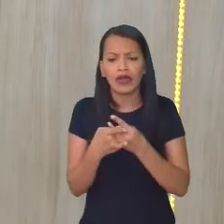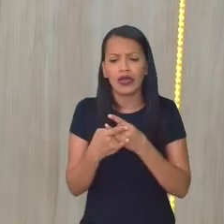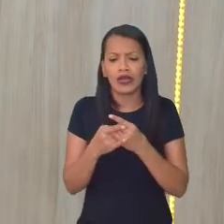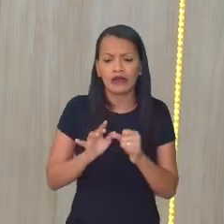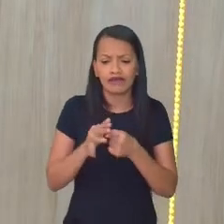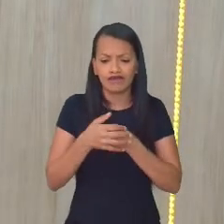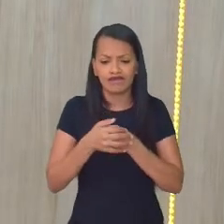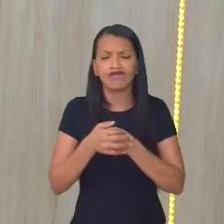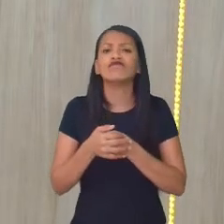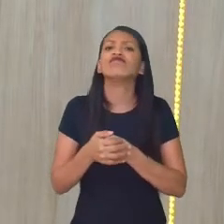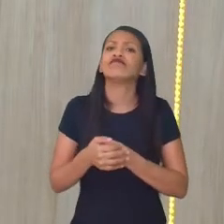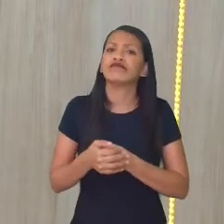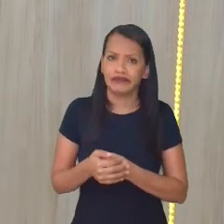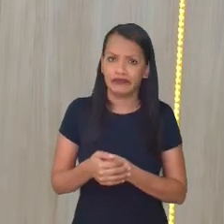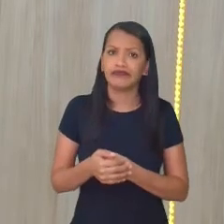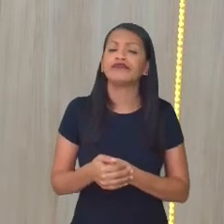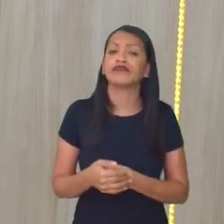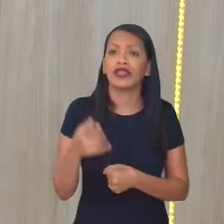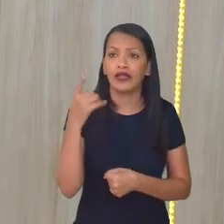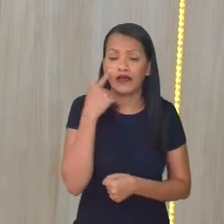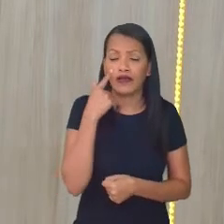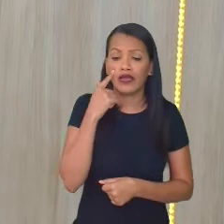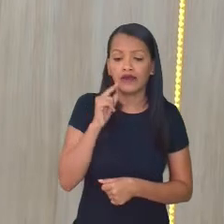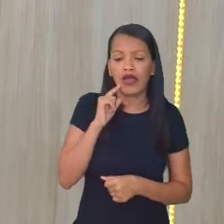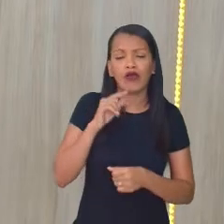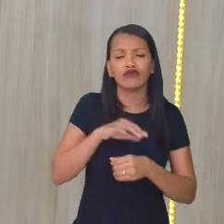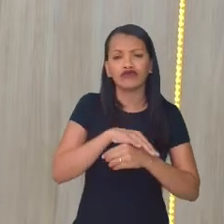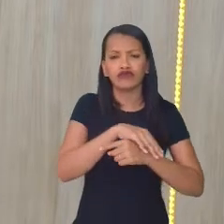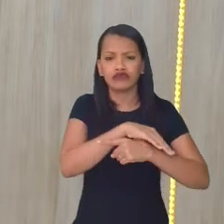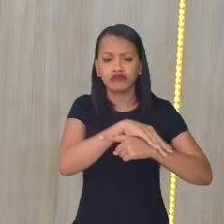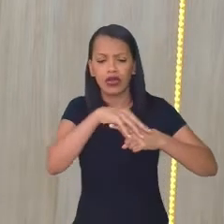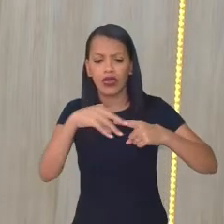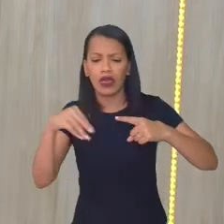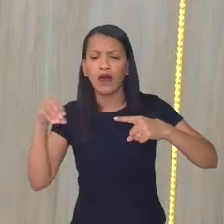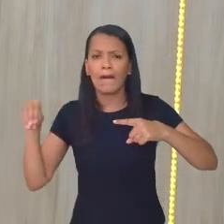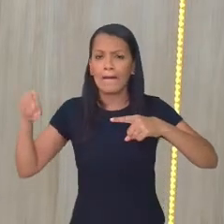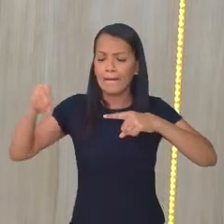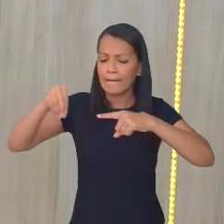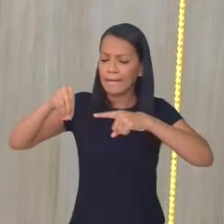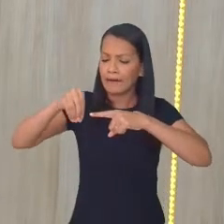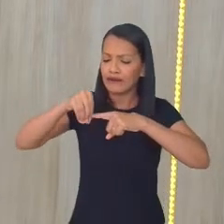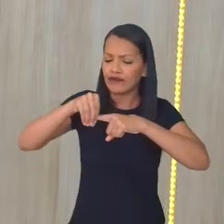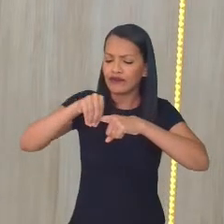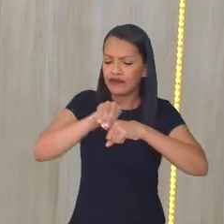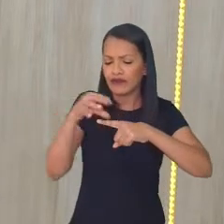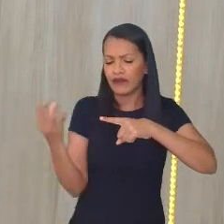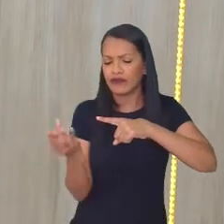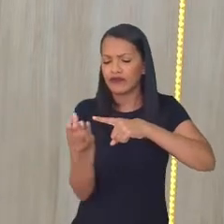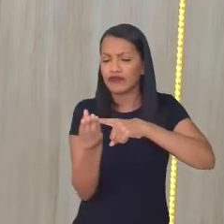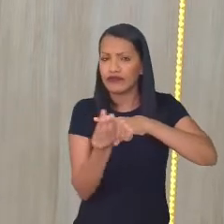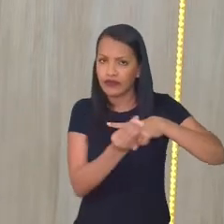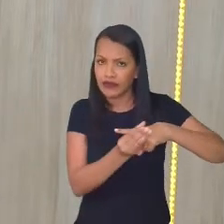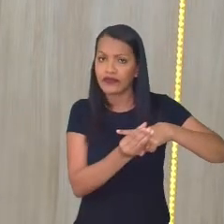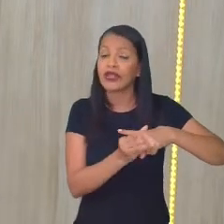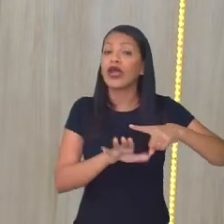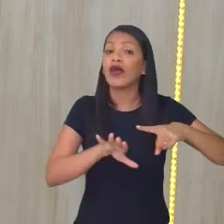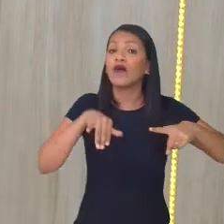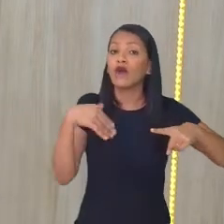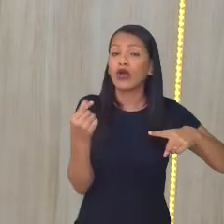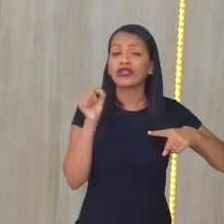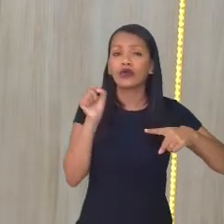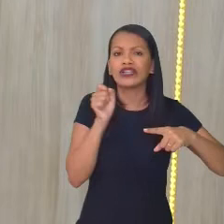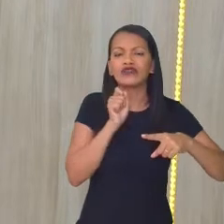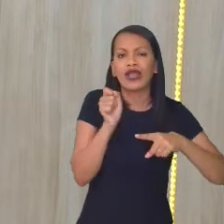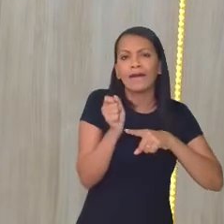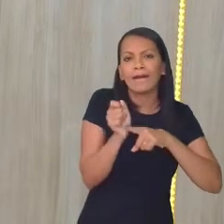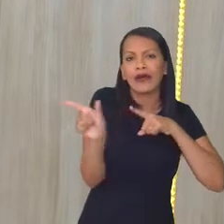proteção na masculina que vai revestir o pênis durante a relação sexual. E quando a ejaculação ocorre,